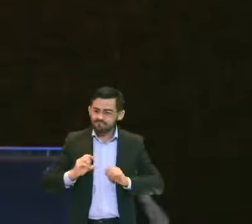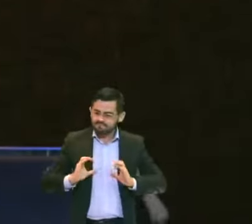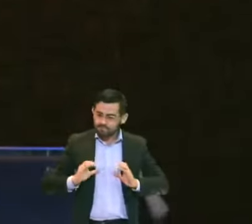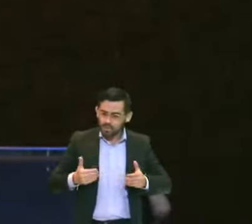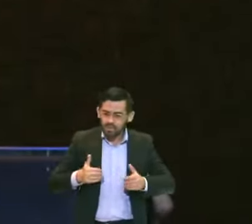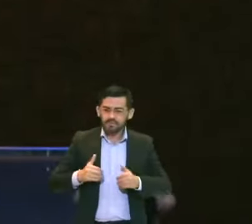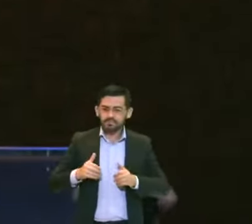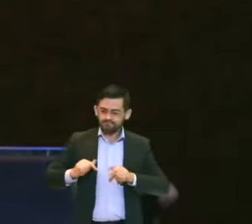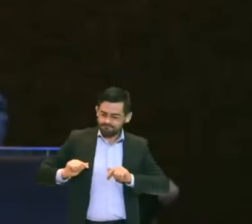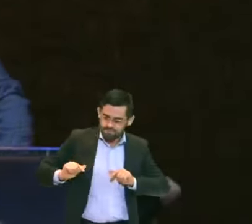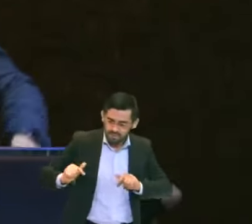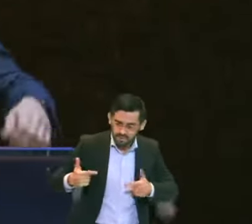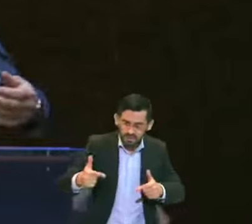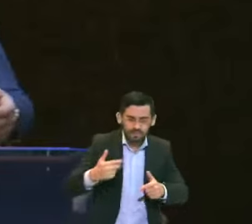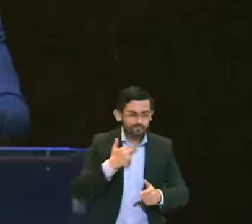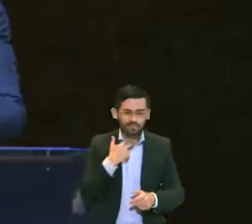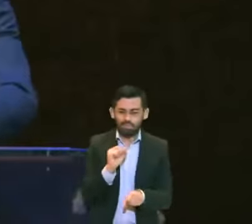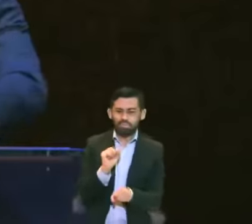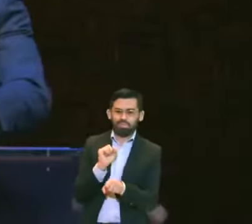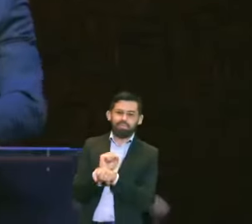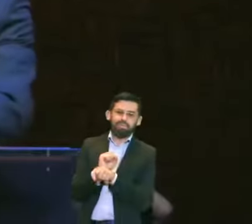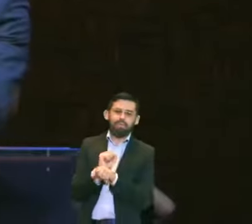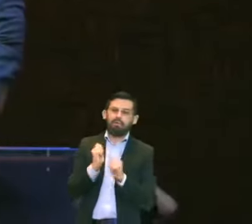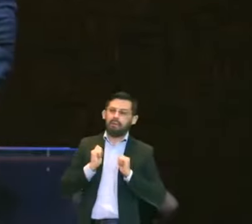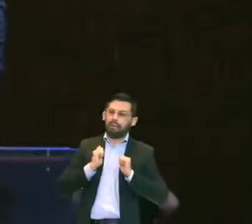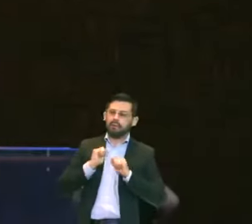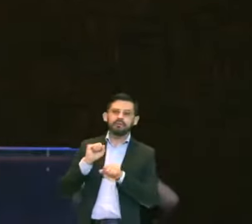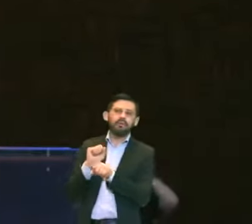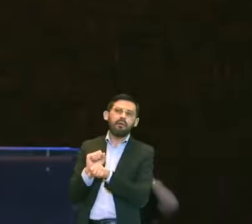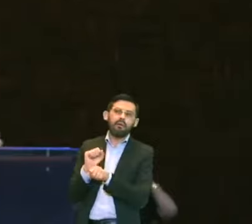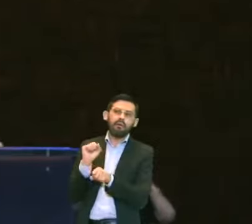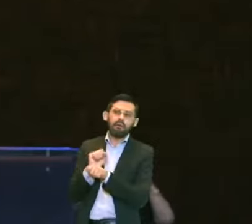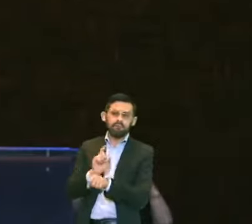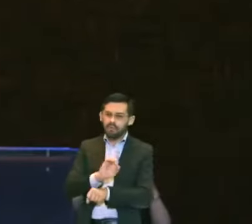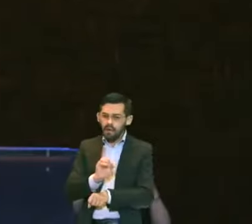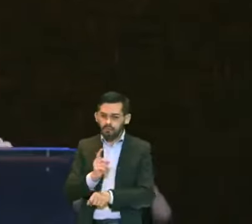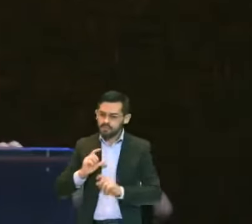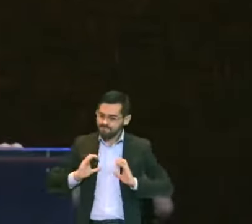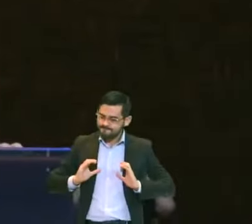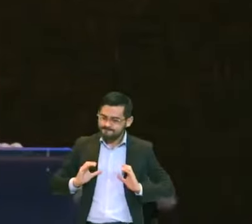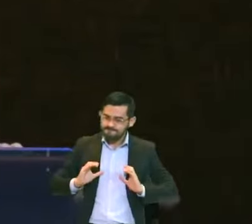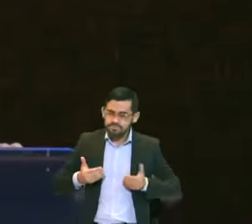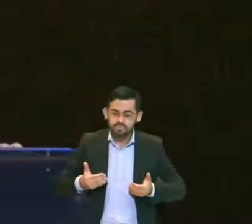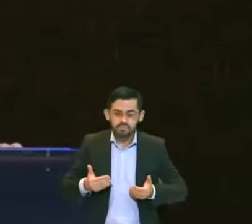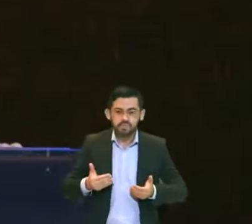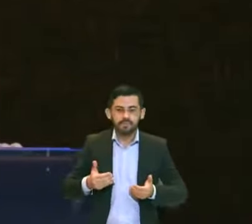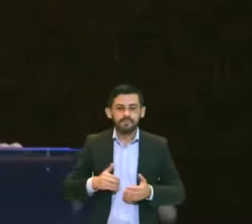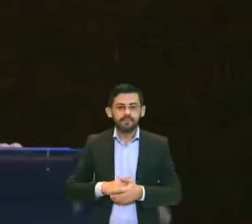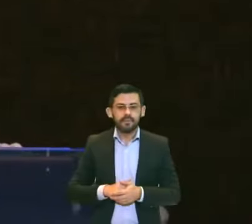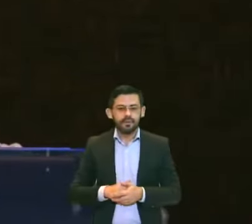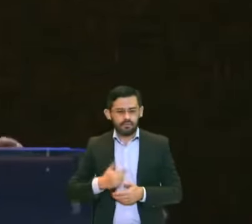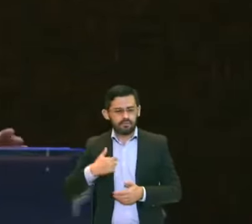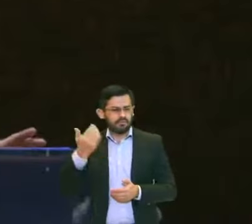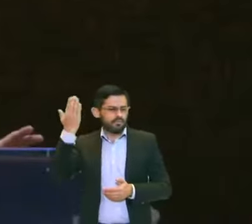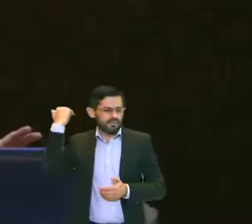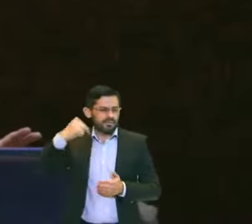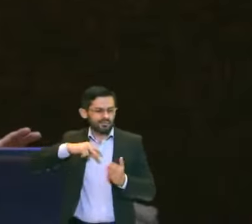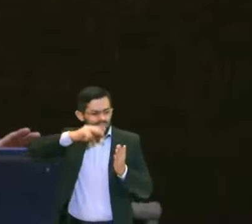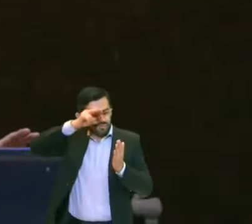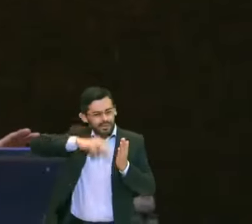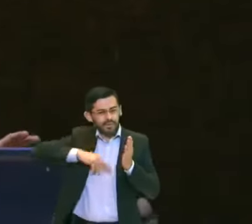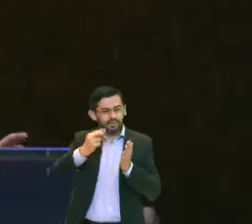eu li um livro de um judeu que ficou num campo